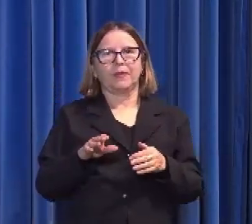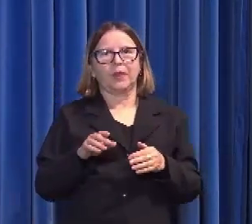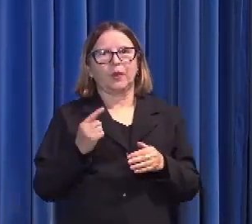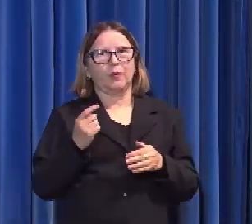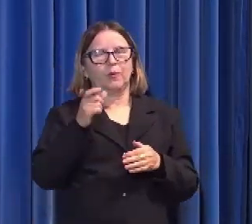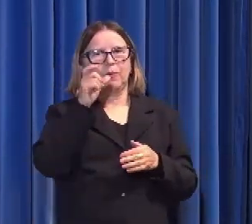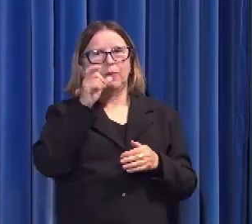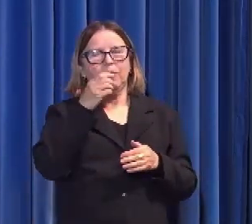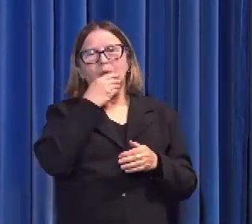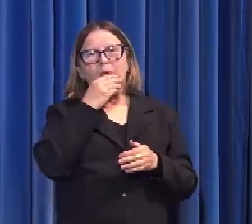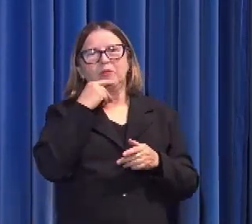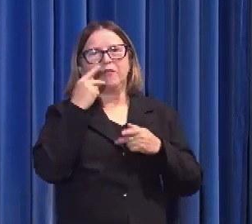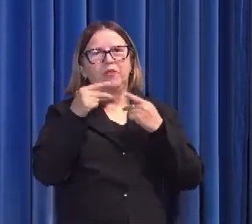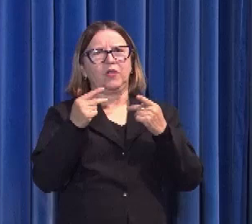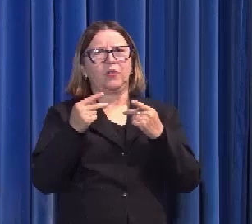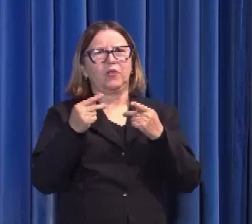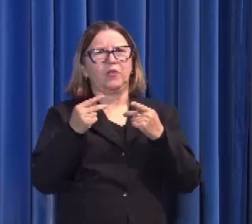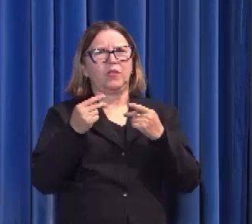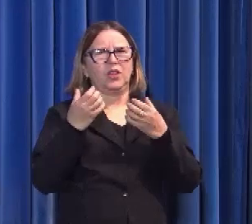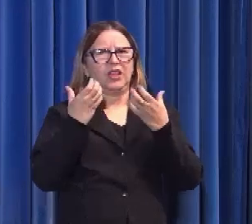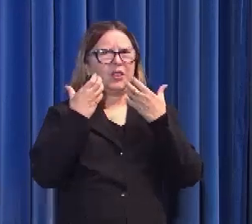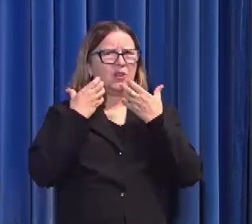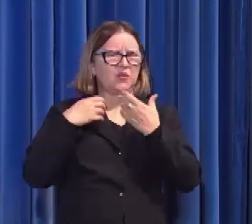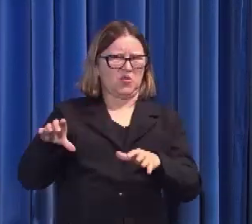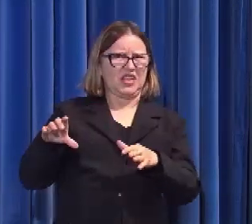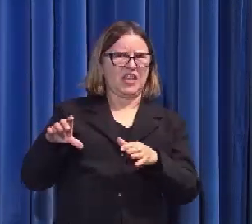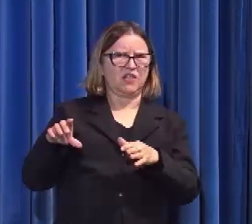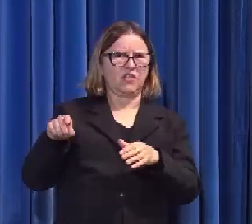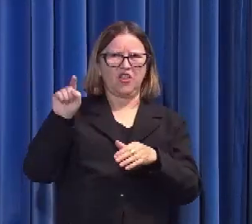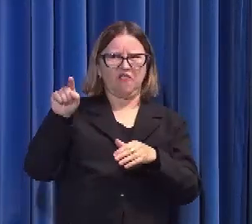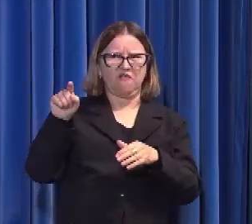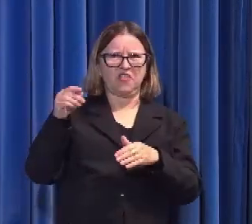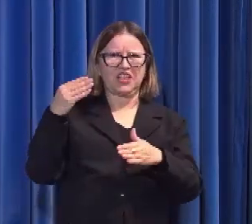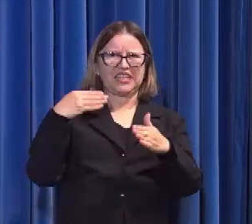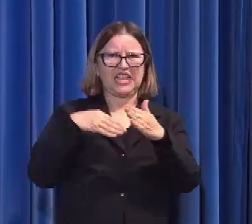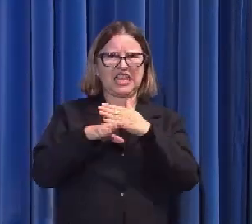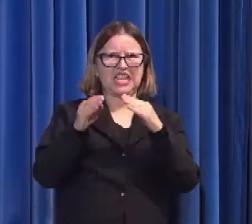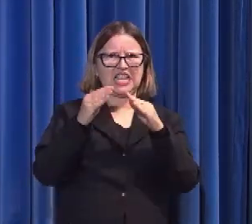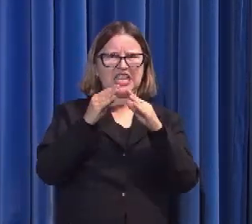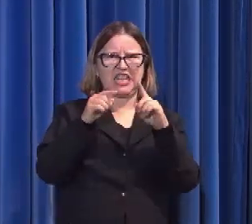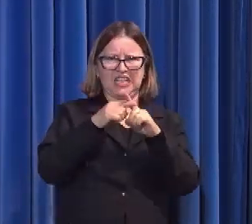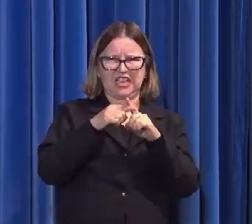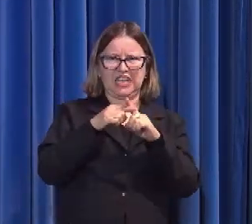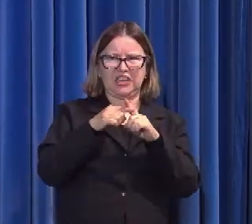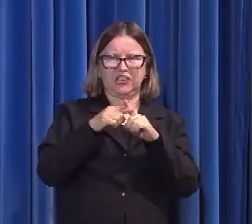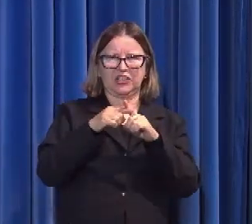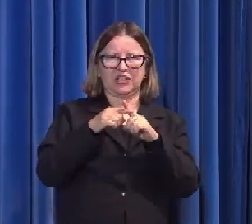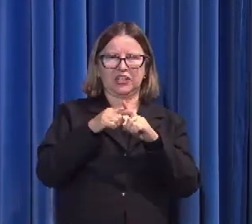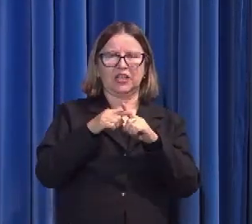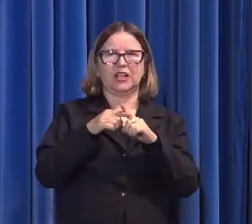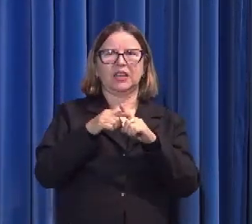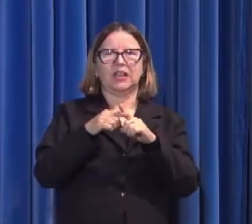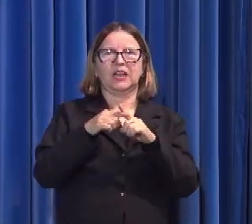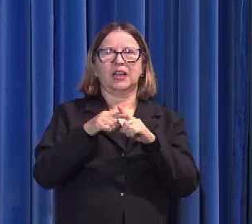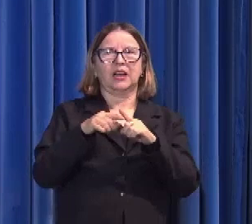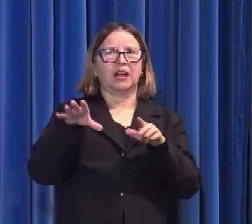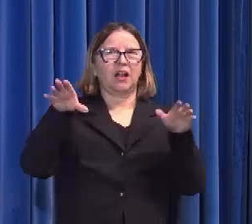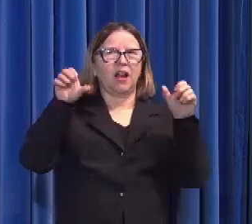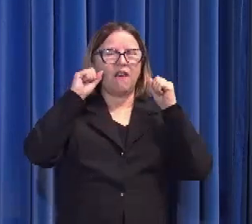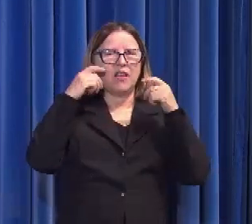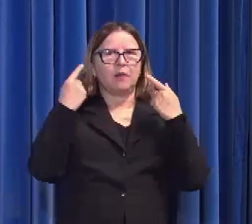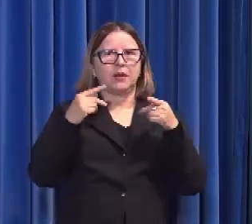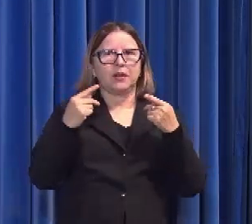não quer se ela vir conversar comigo eu disse obedeça seu marido eu